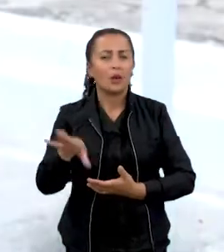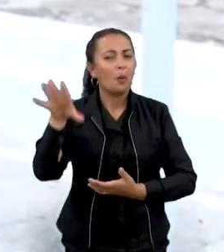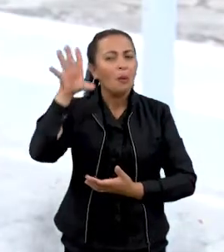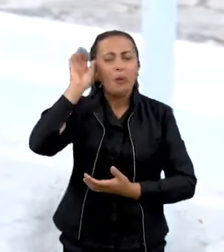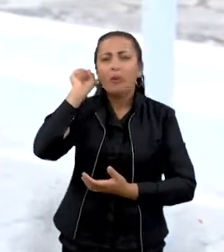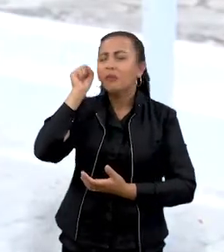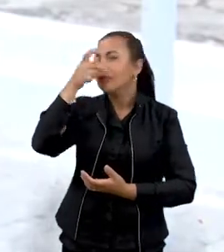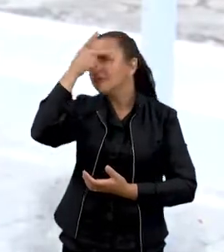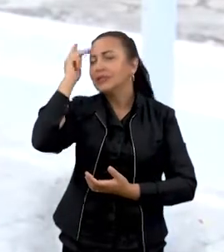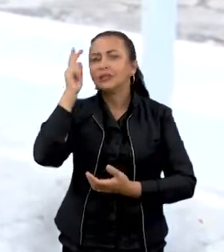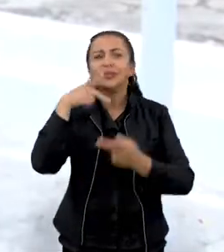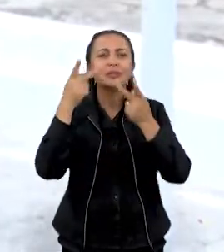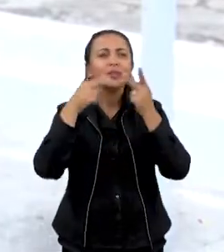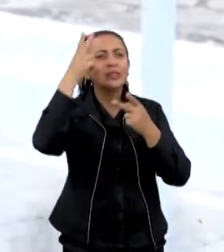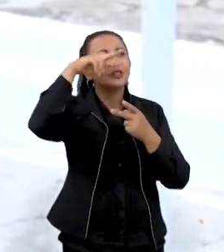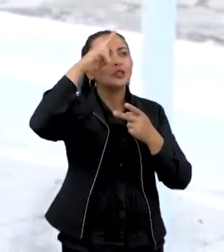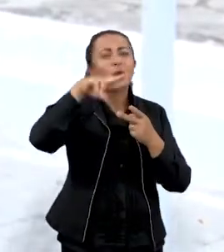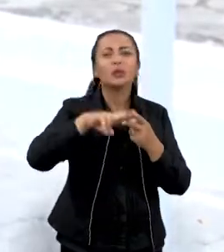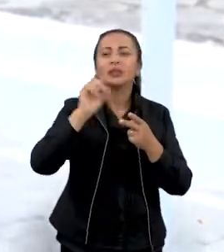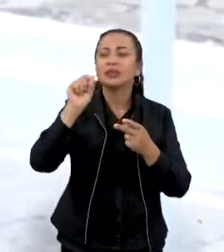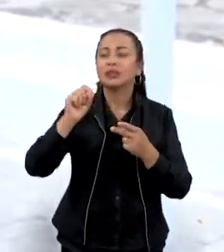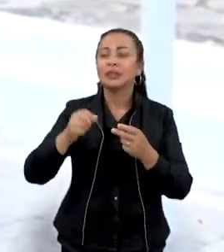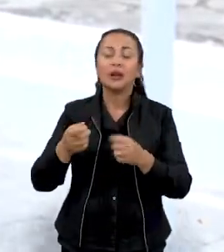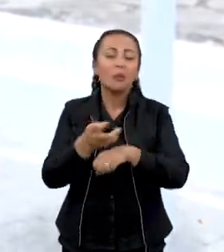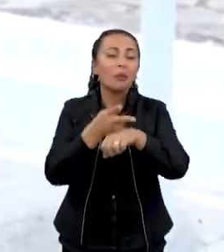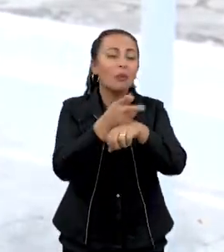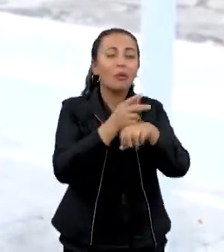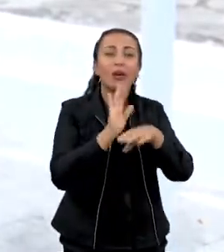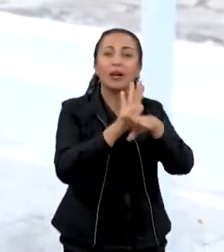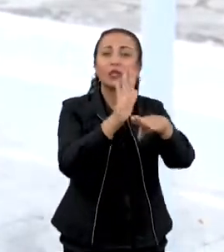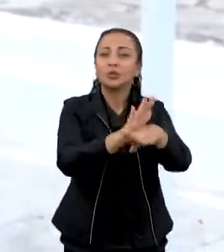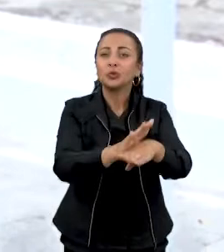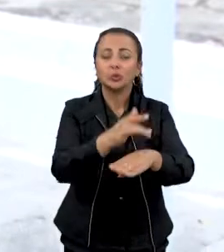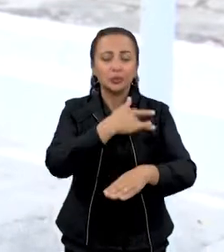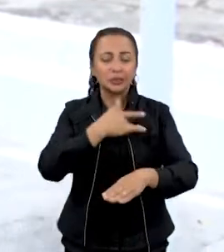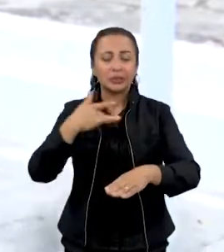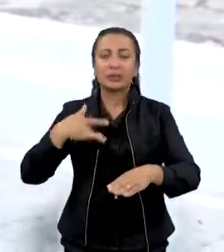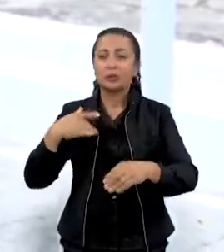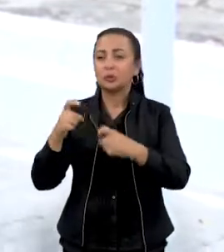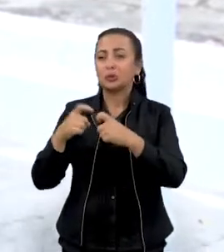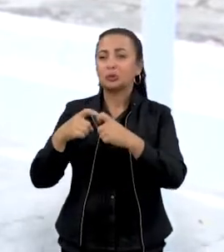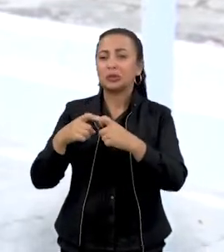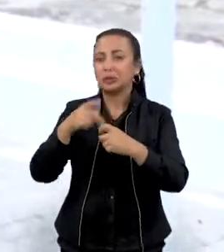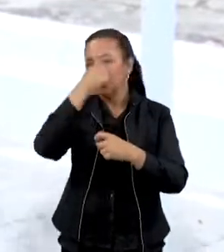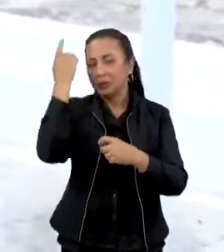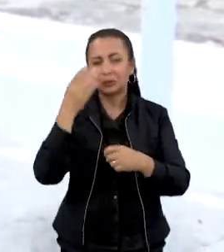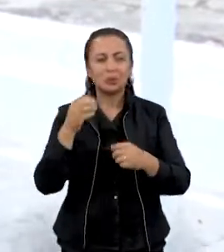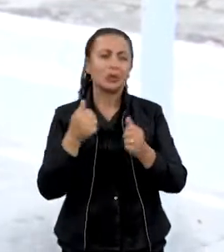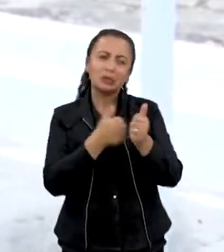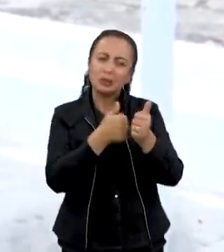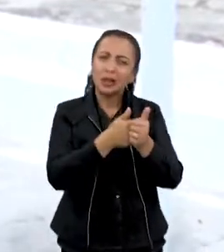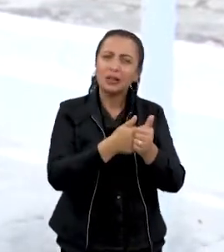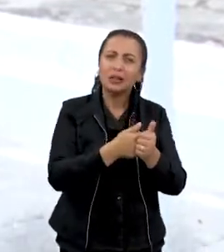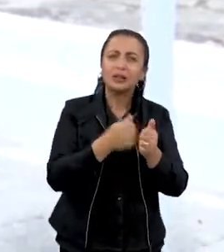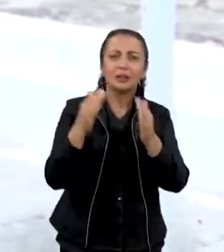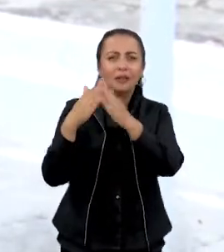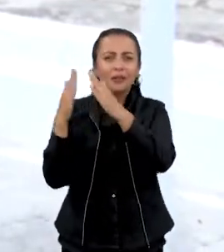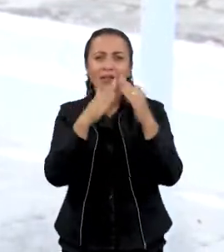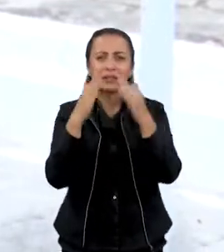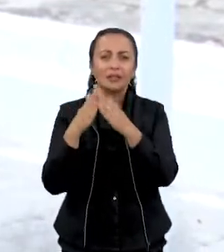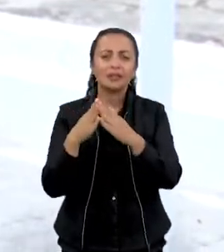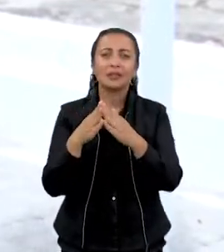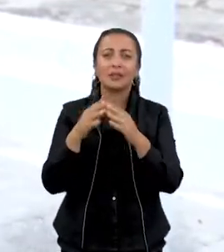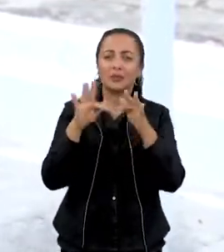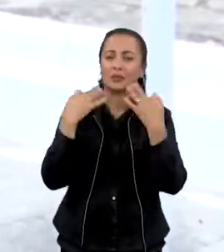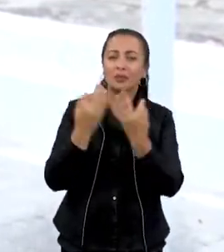Sempre ouvi relatos de pessoas que iam buscar auxílio em unidades de saúde, pessoas próximas, amigos, vizinhos, e